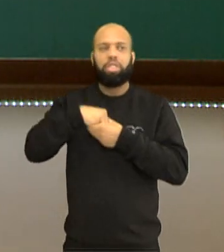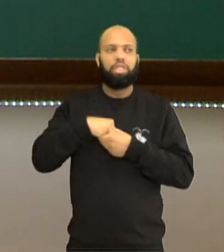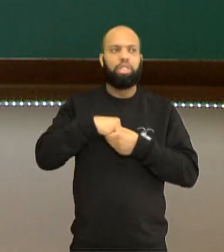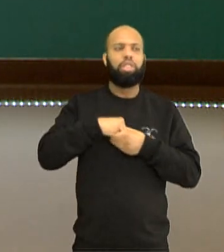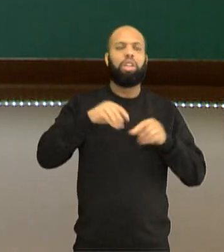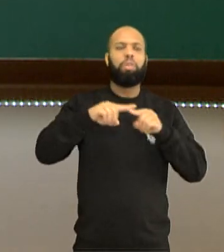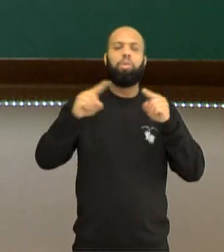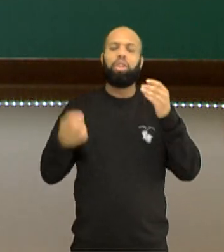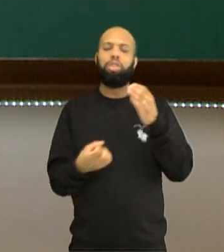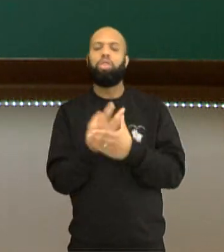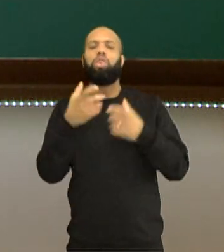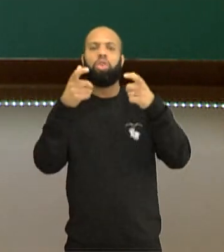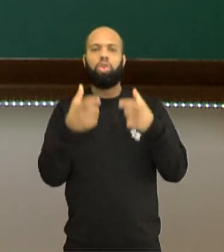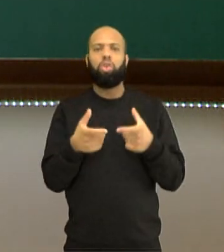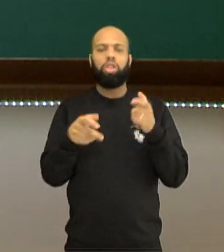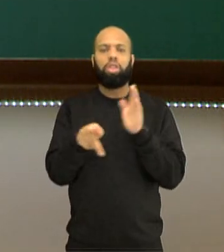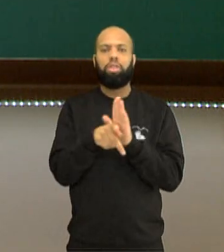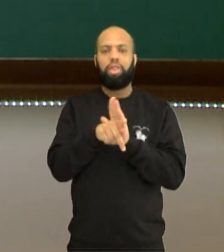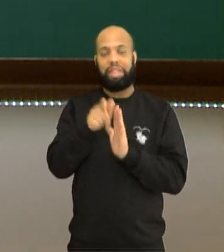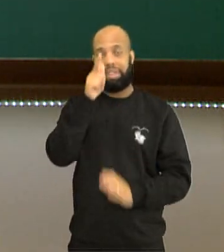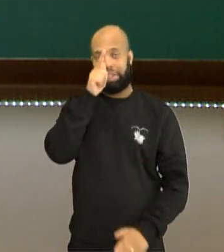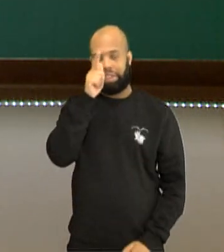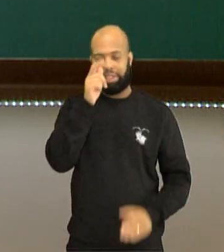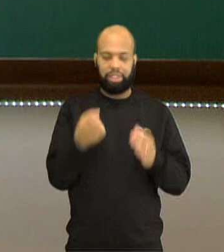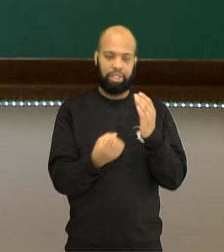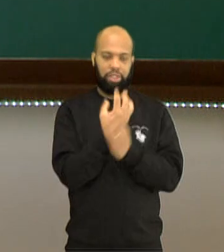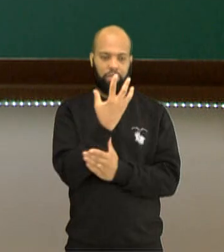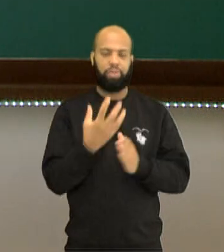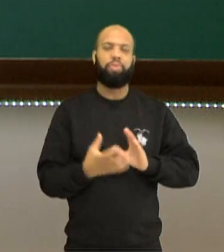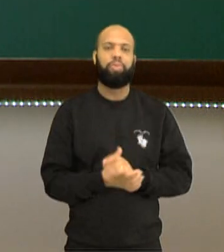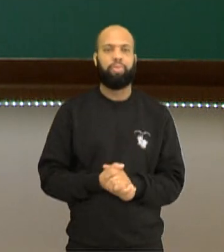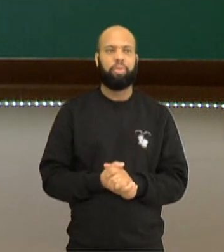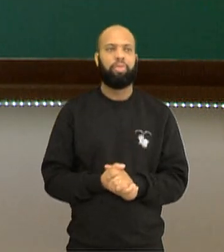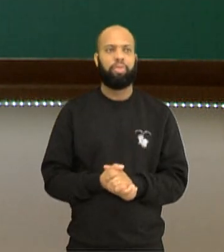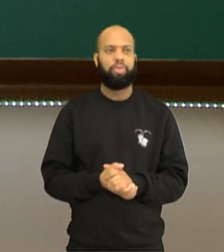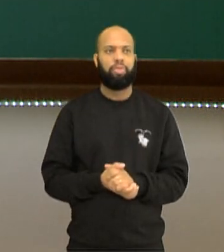Antiga Grécia, que é a arte das musas. Lembra que já falamos em outras aulas?